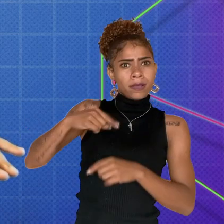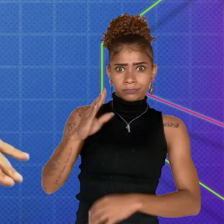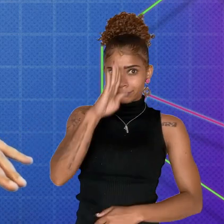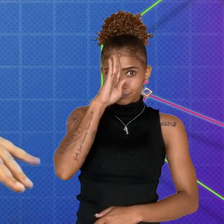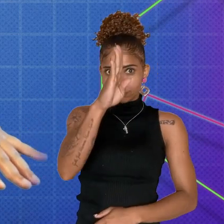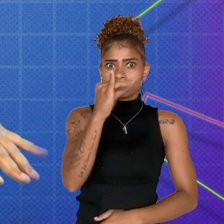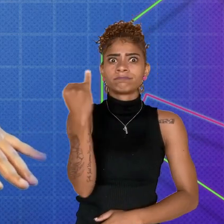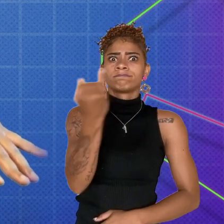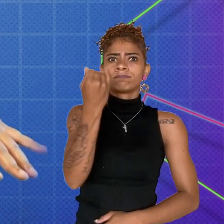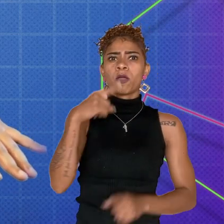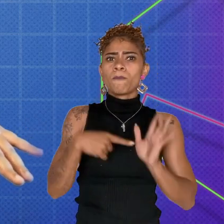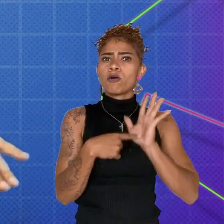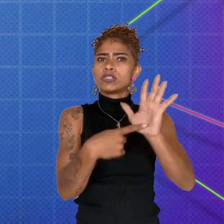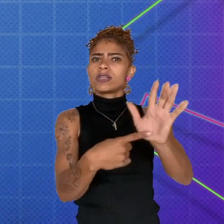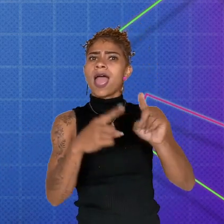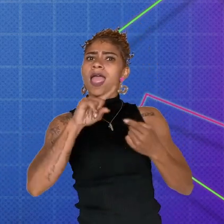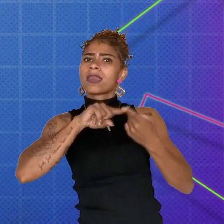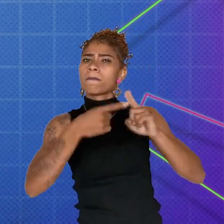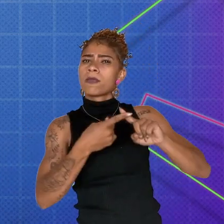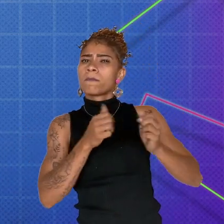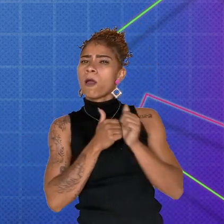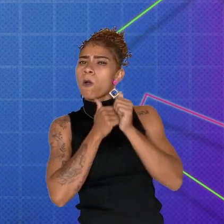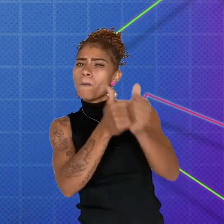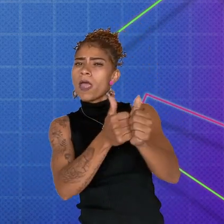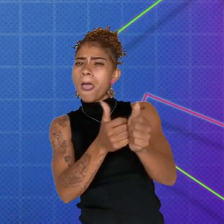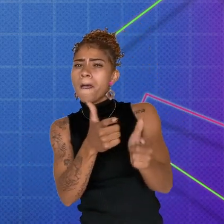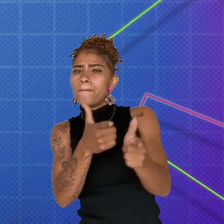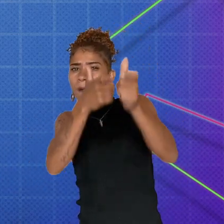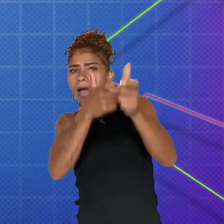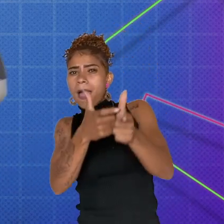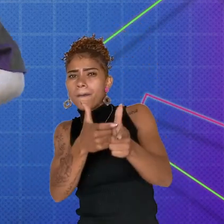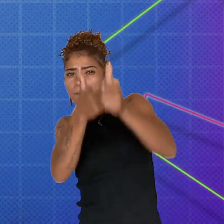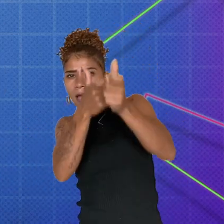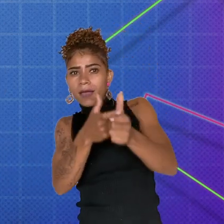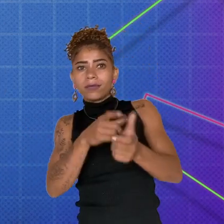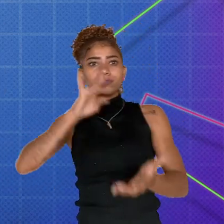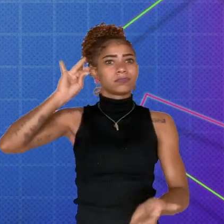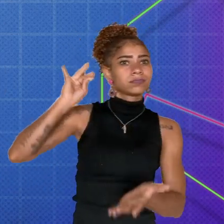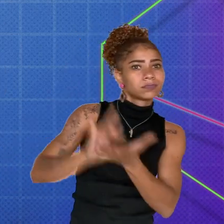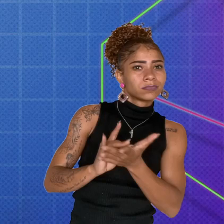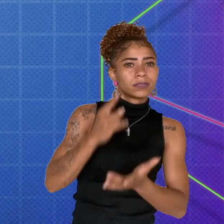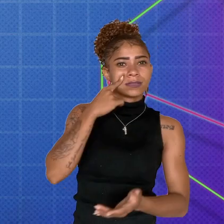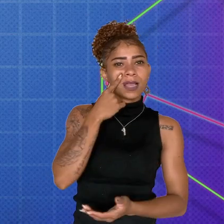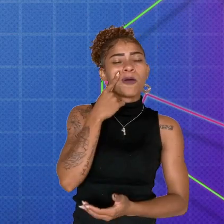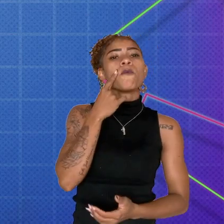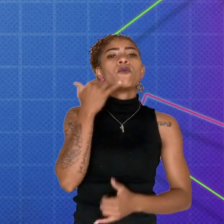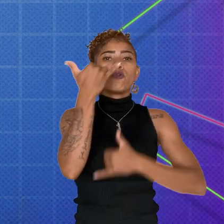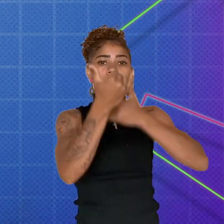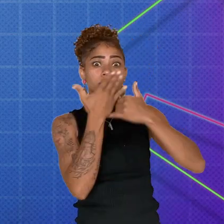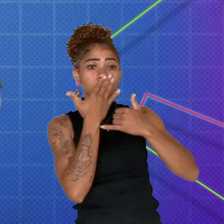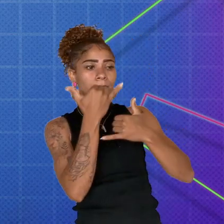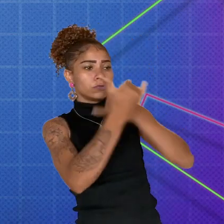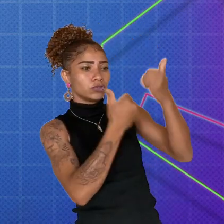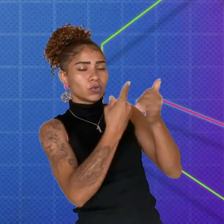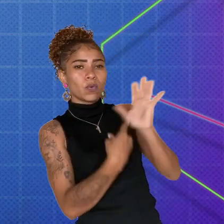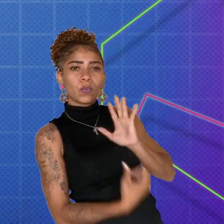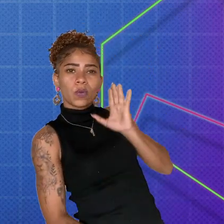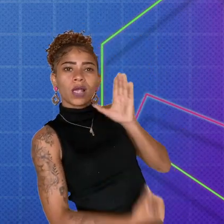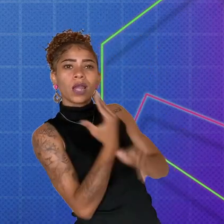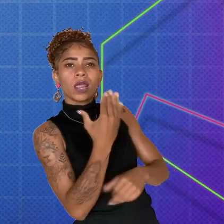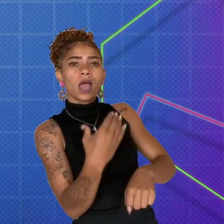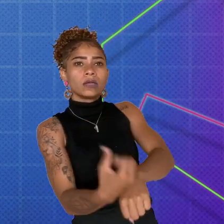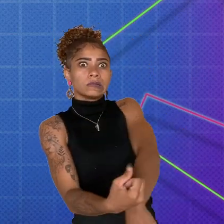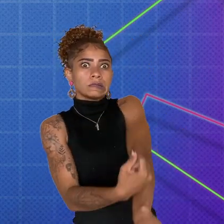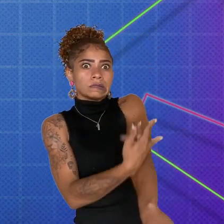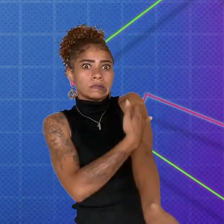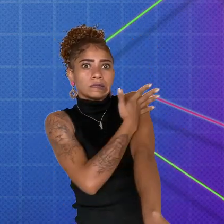crucial para estabelecer a presença de inimigos e para acompanhar as cenas de combate. O som realista de armas disparando ajuda a criar uma sensação